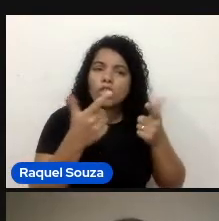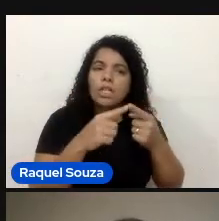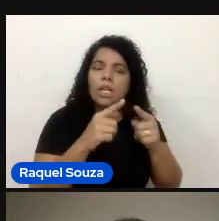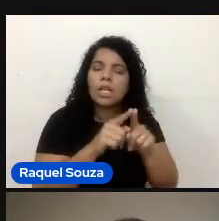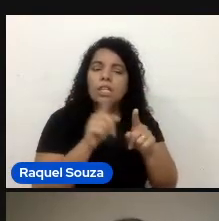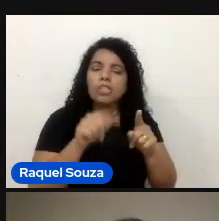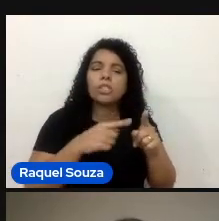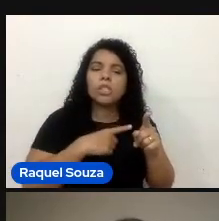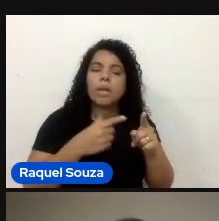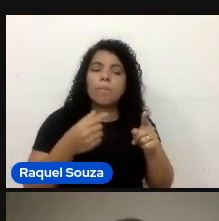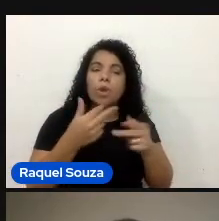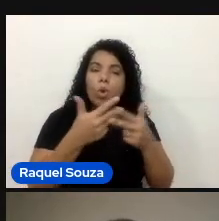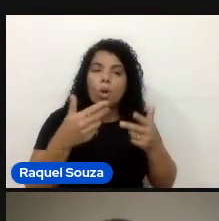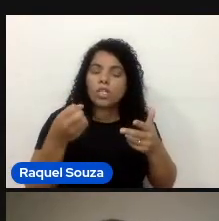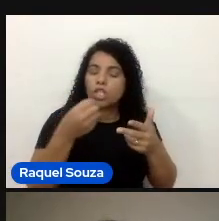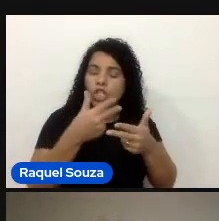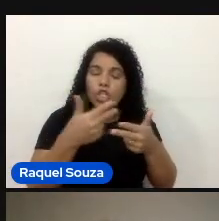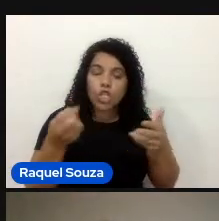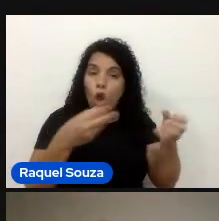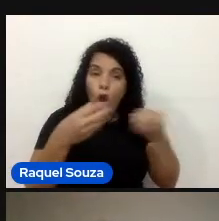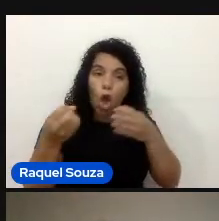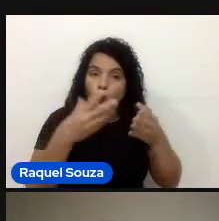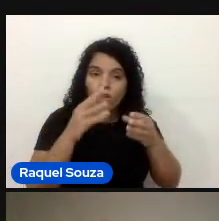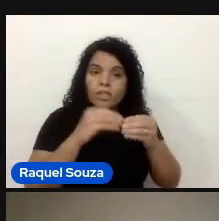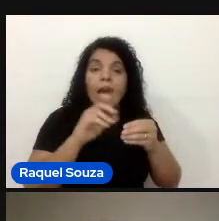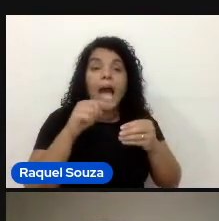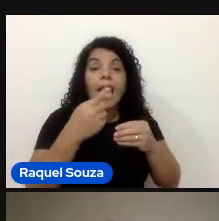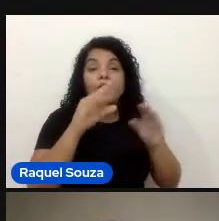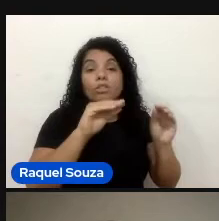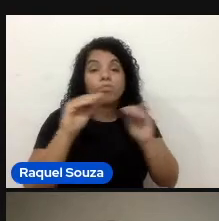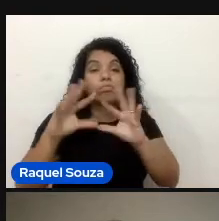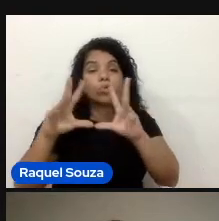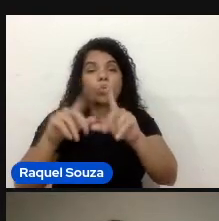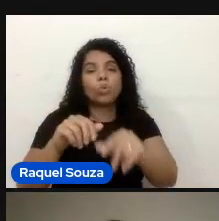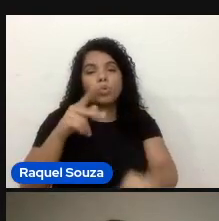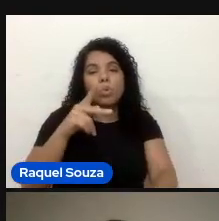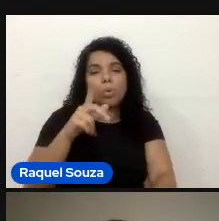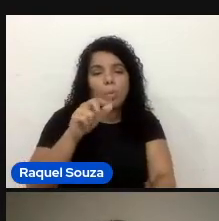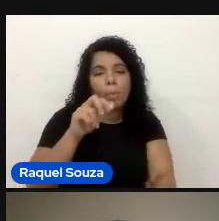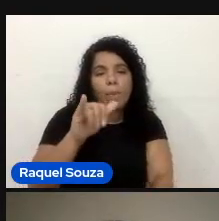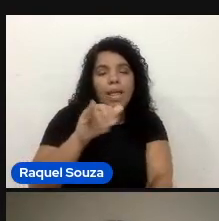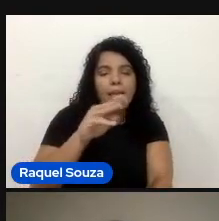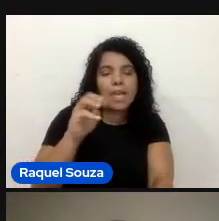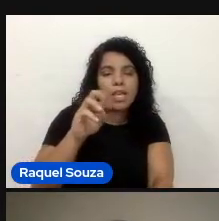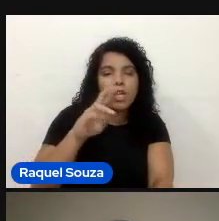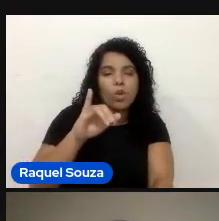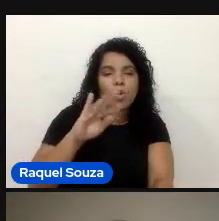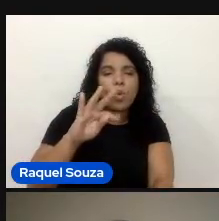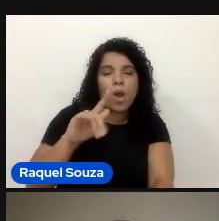coisas novas, e migramos tudo para o Playwright. E usamos o Playwright